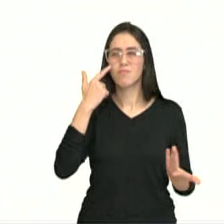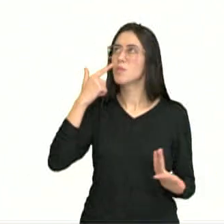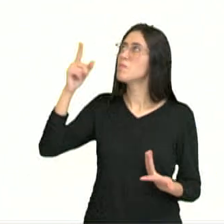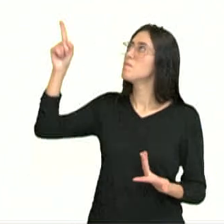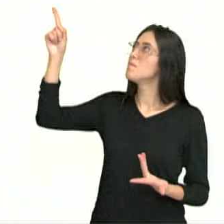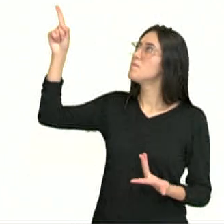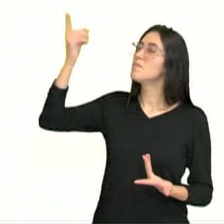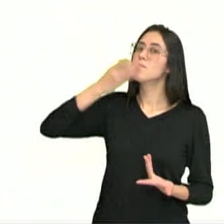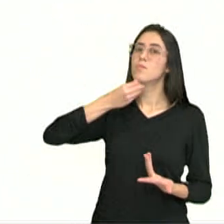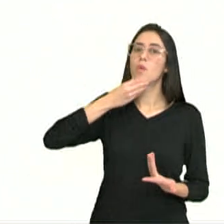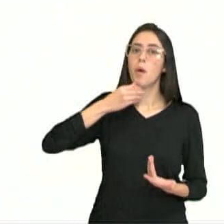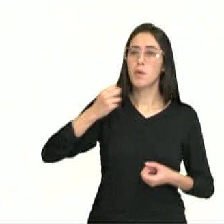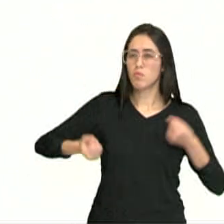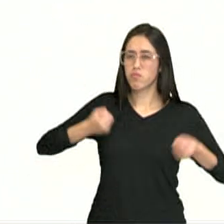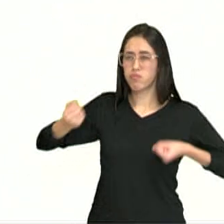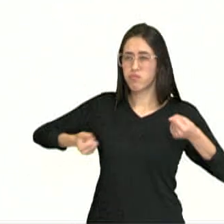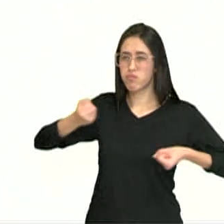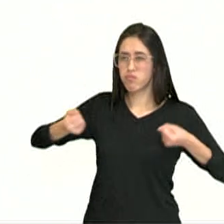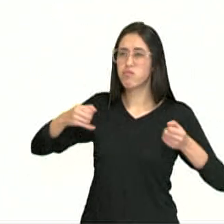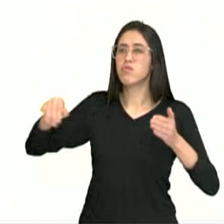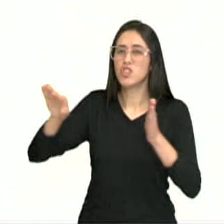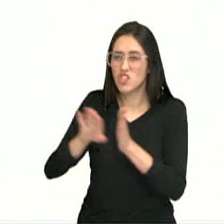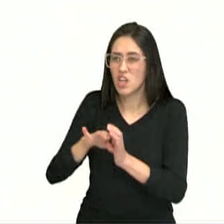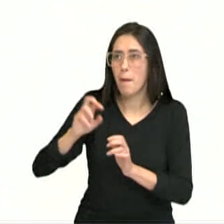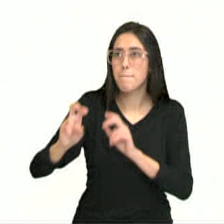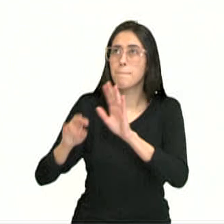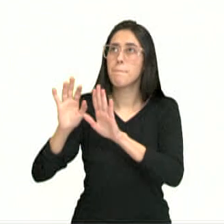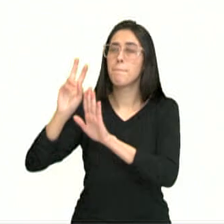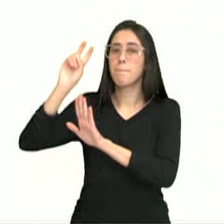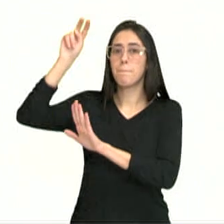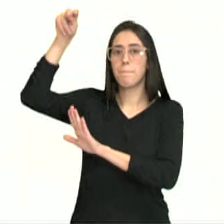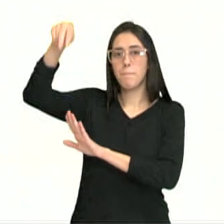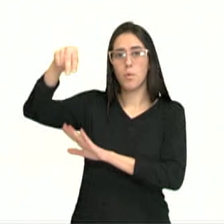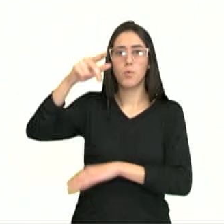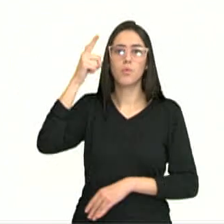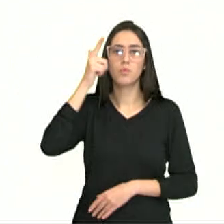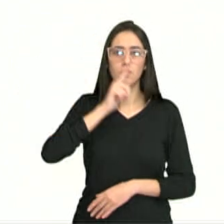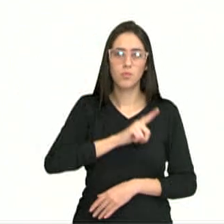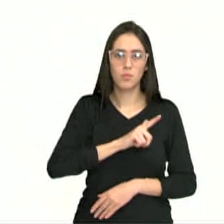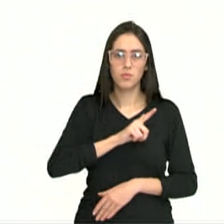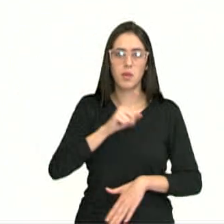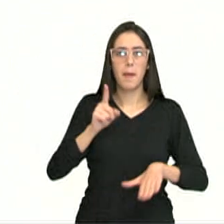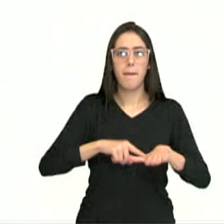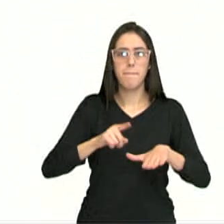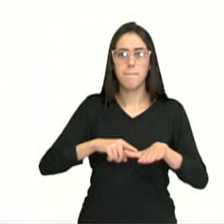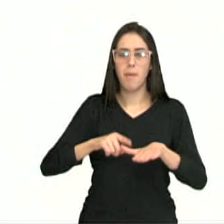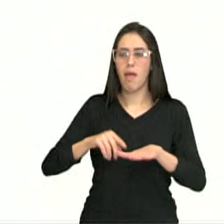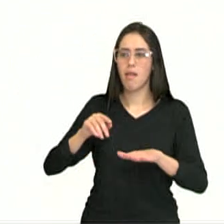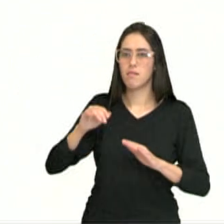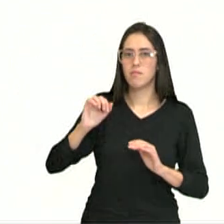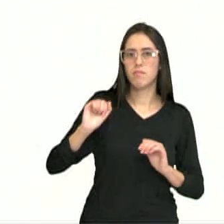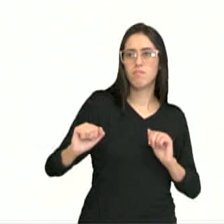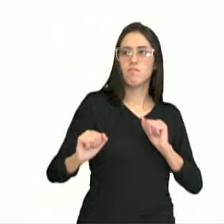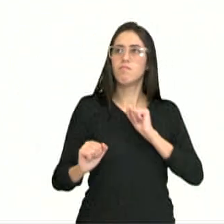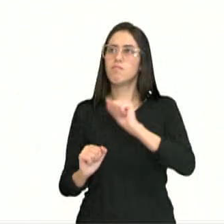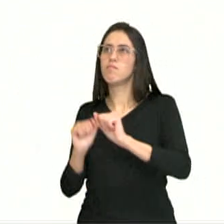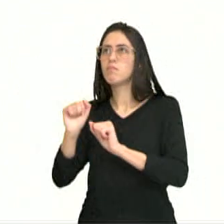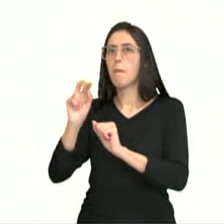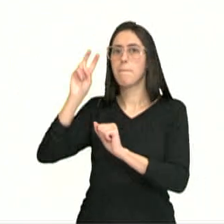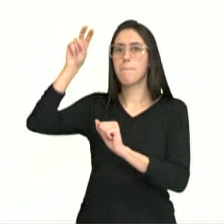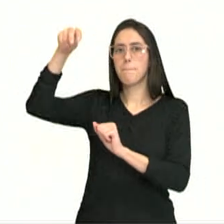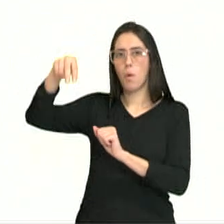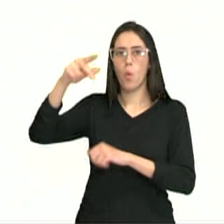vem correndo e na maior velocidade possível, ele usa um dos pés de uma boa altura para dar esse impulso na